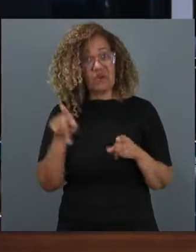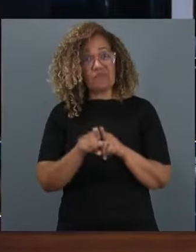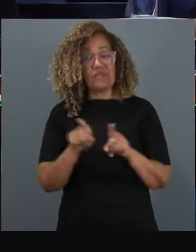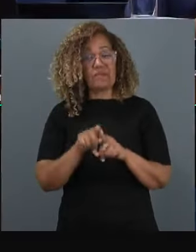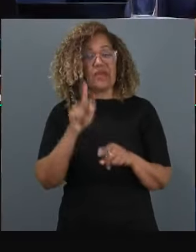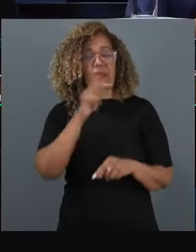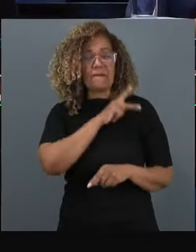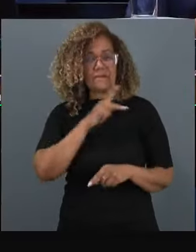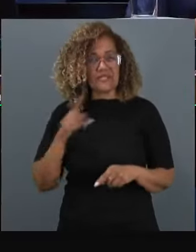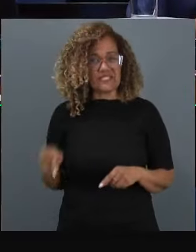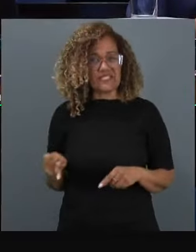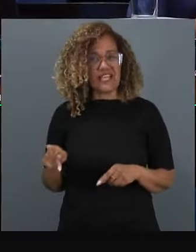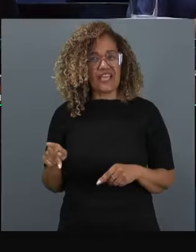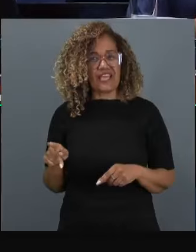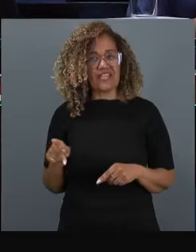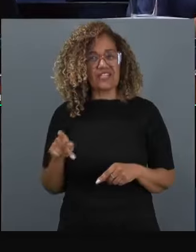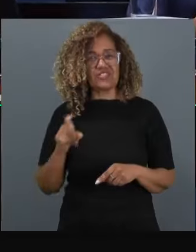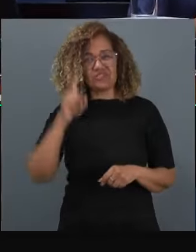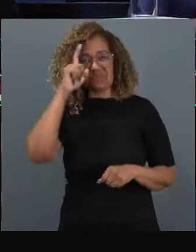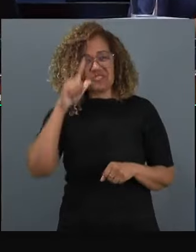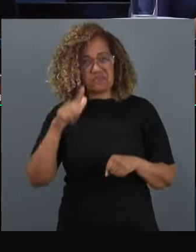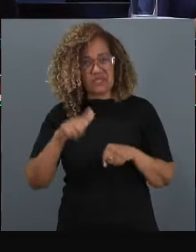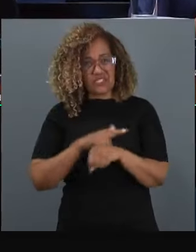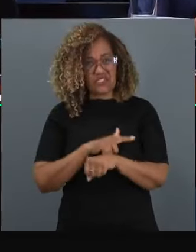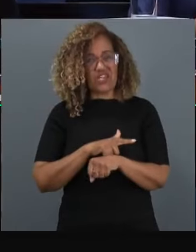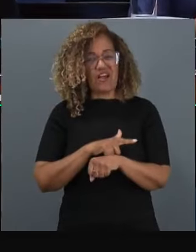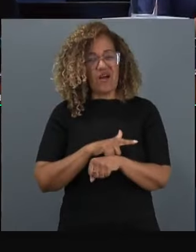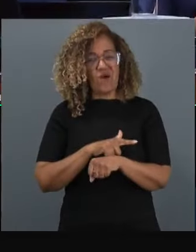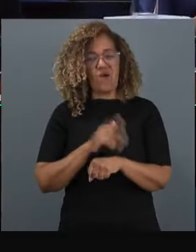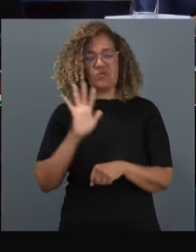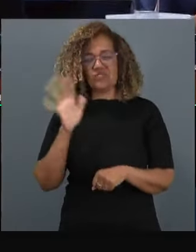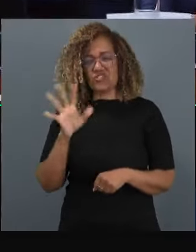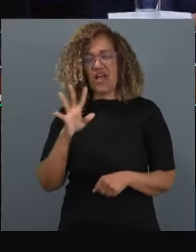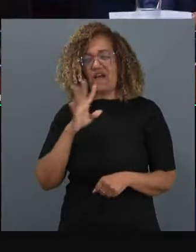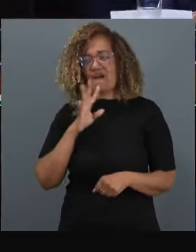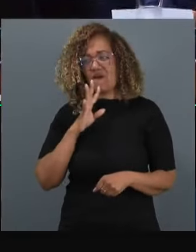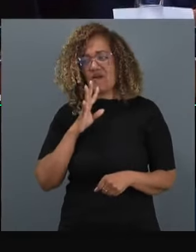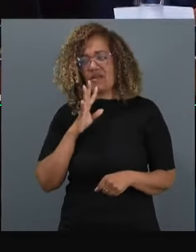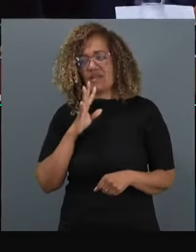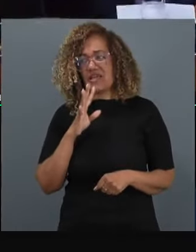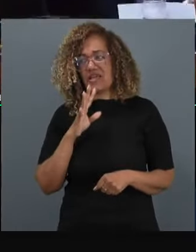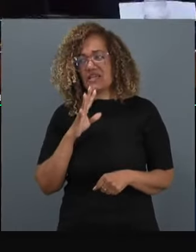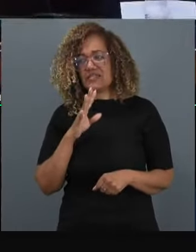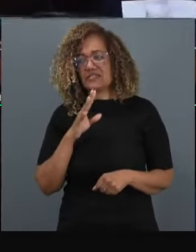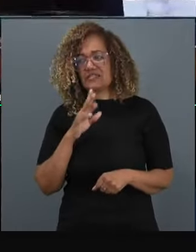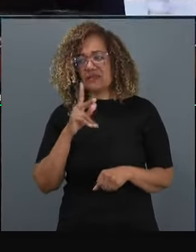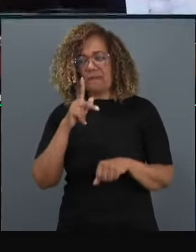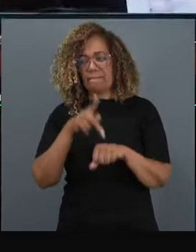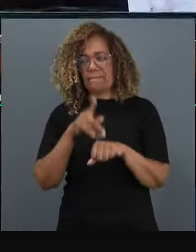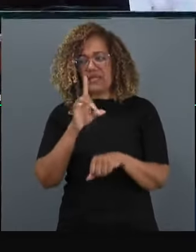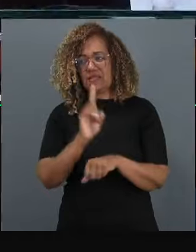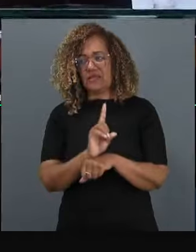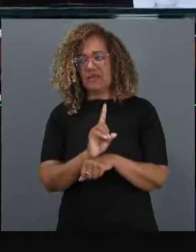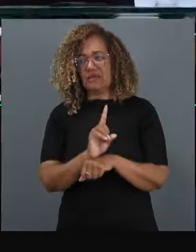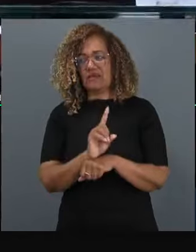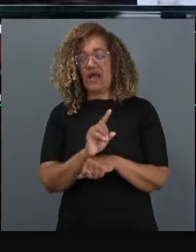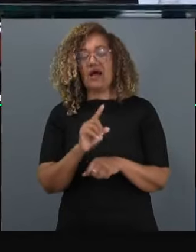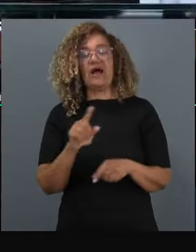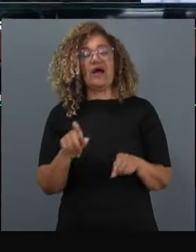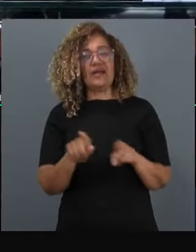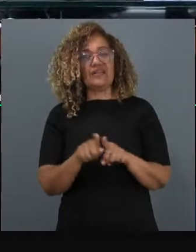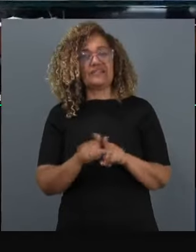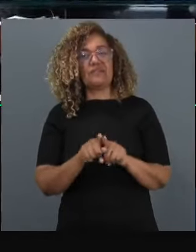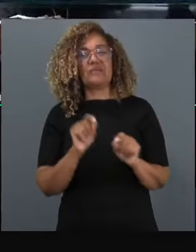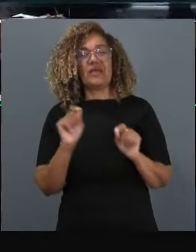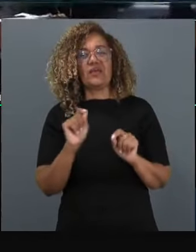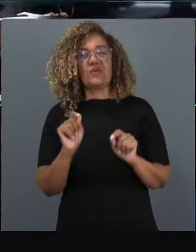Dutra. O deputado Esperidião a mim deve conhecer alguma história de lá, porque outro dia eu falei de Peritoró, ele sabia uma história de Peritoró da terra do meu pai que eu não